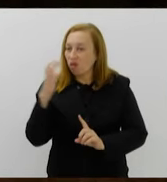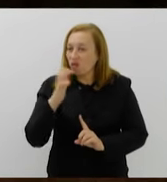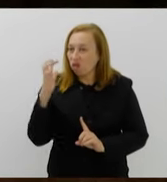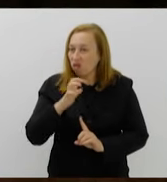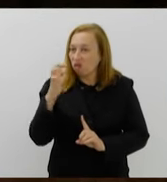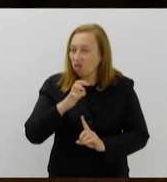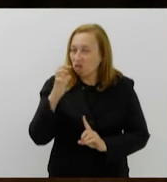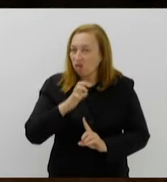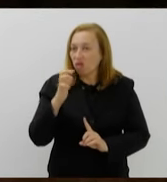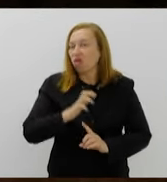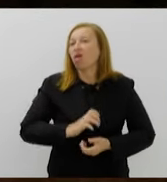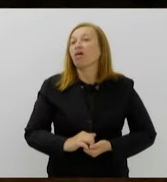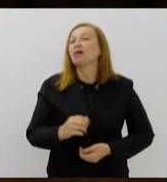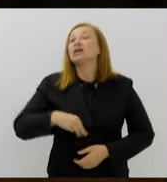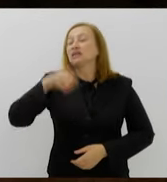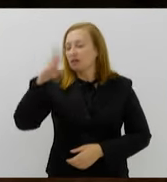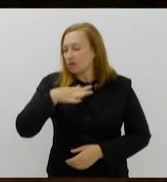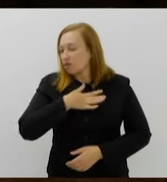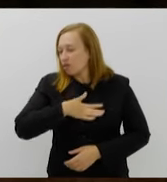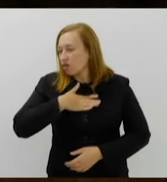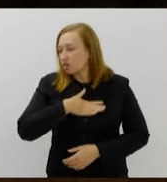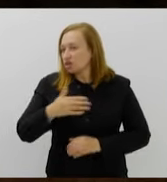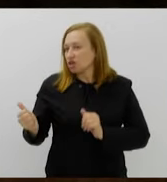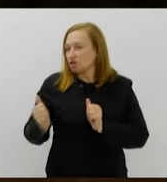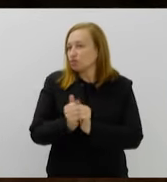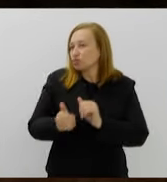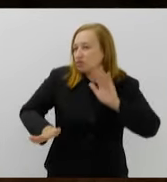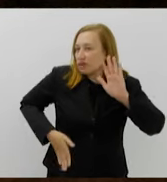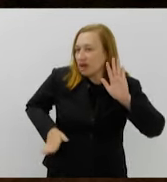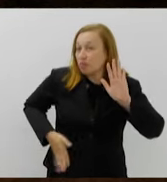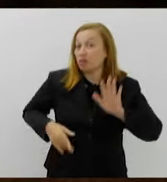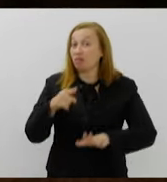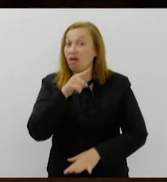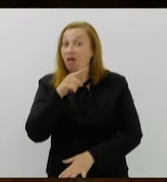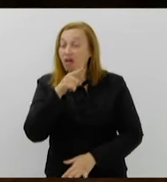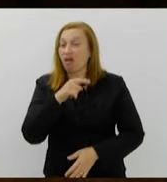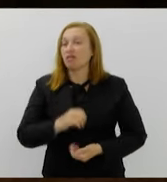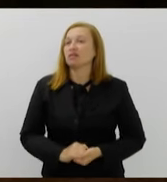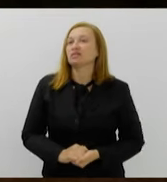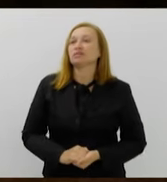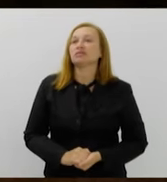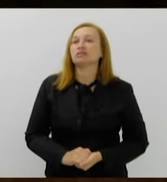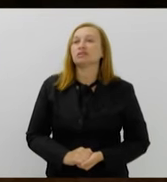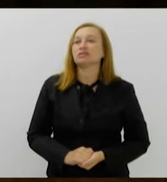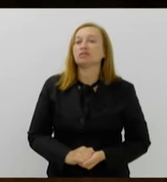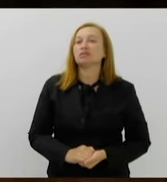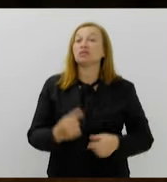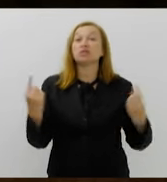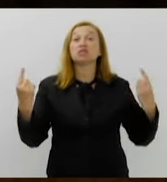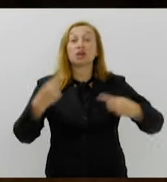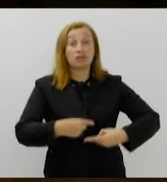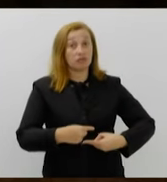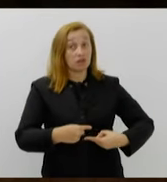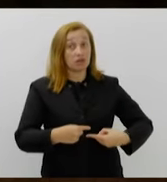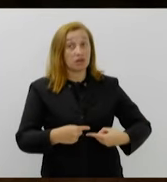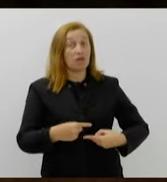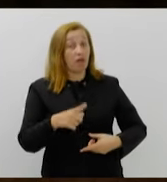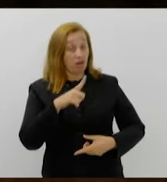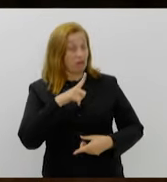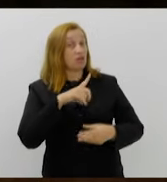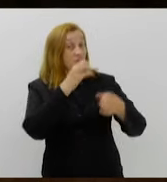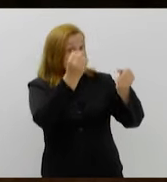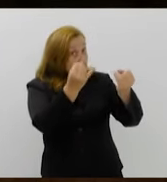narrativas Mas quem gosta de ao andar ao lado de vagabundo é ele aliás fica aqui o desafio ele tem que